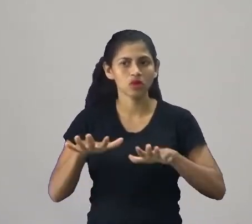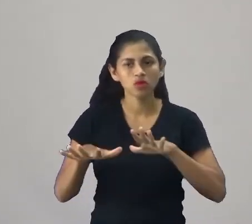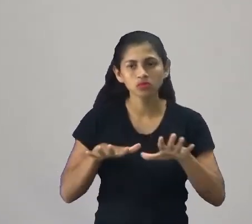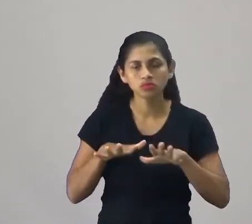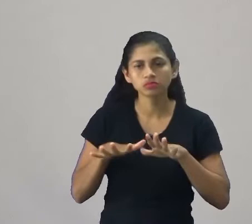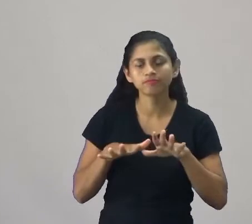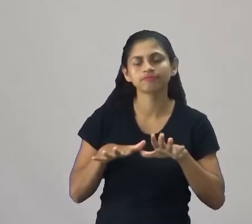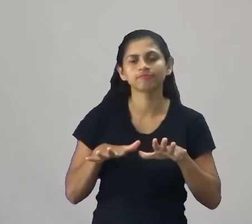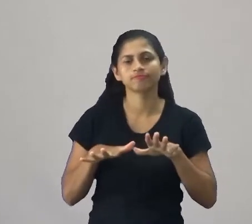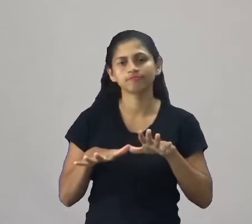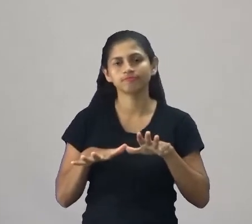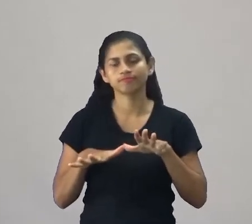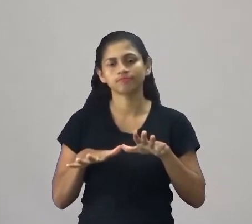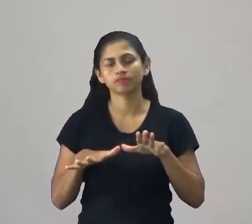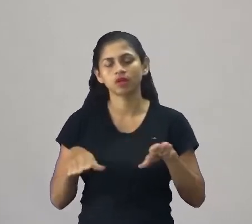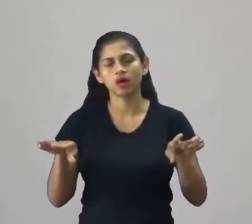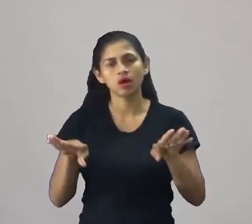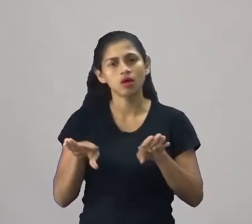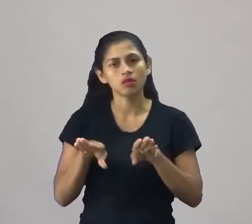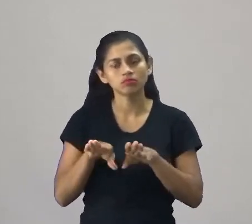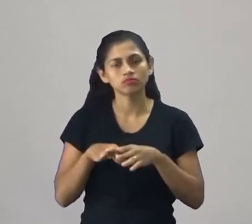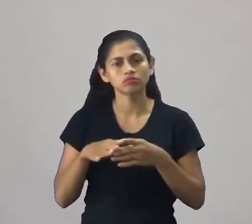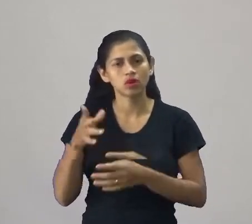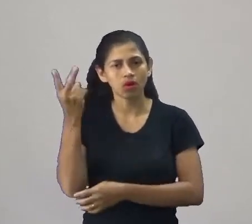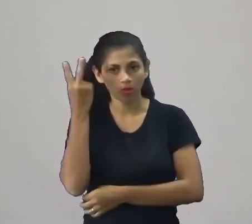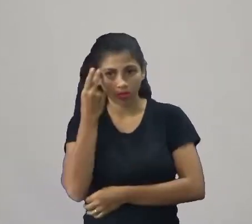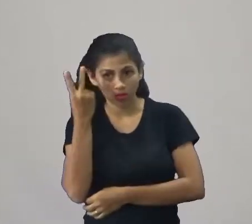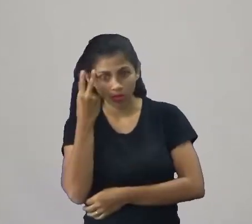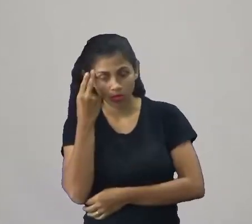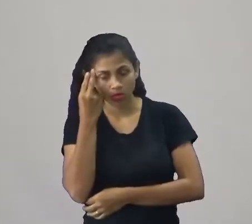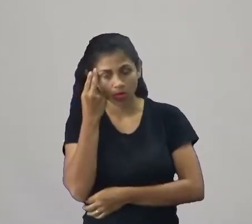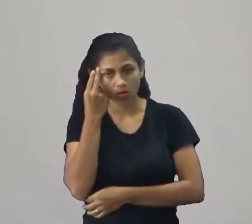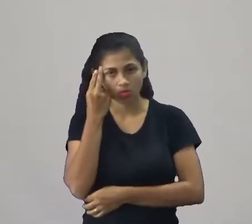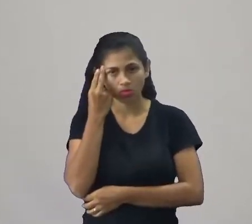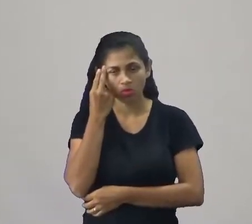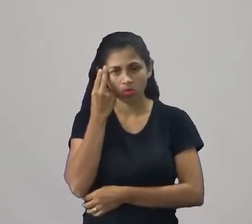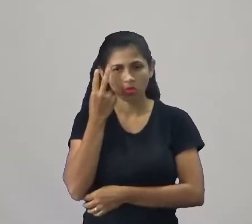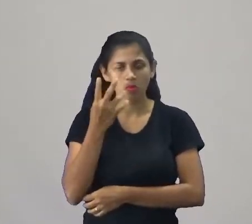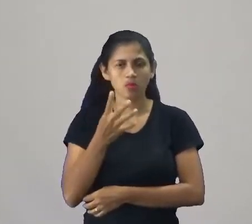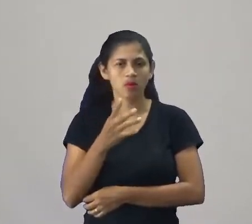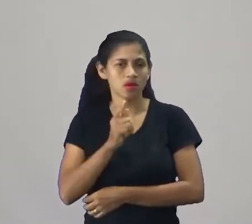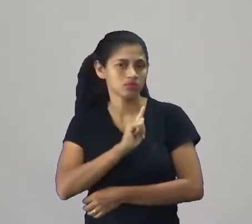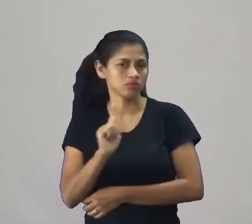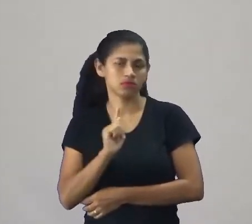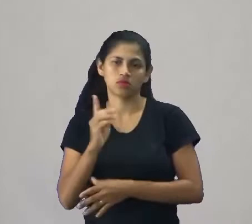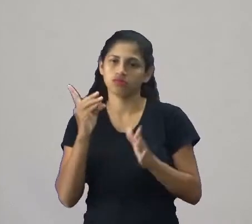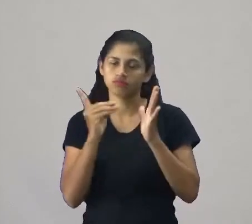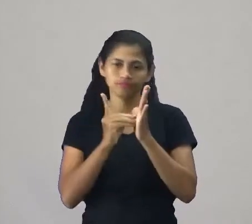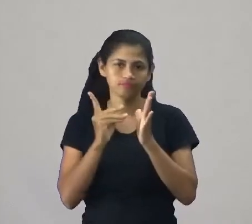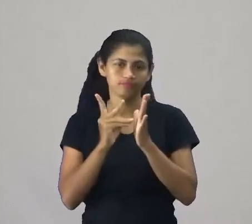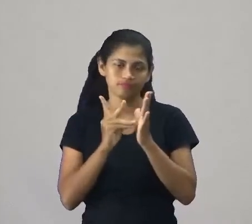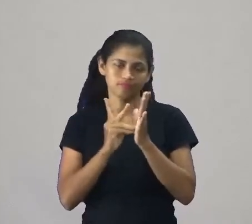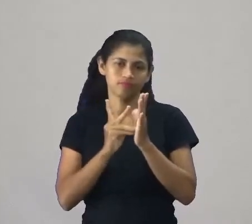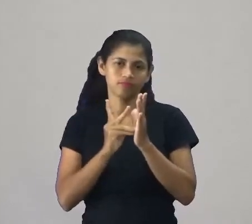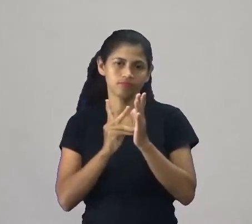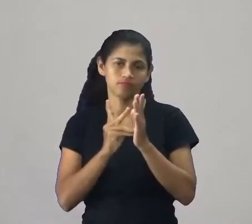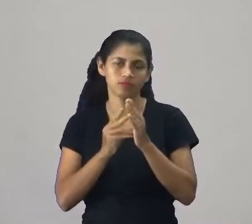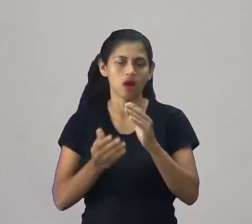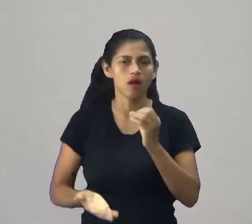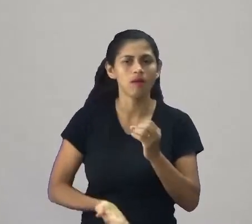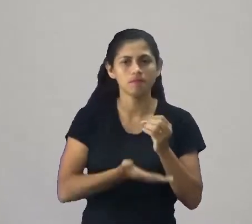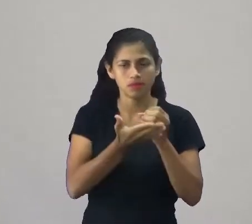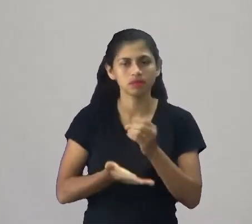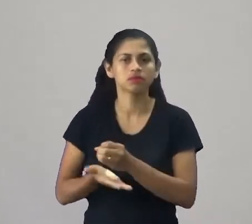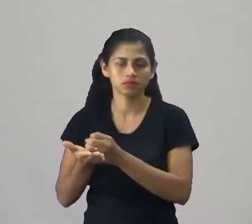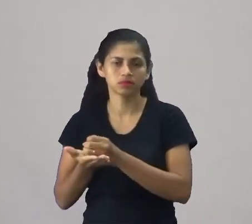desenvolvidas, algumas delas são comuns para os não índios. Então, a gente tem a peteca, que é uma adaptação, e a gente vai insere no